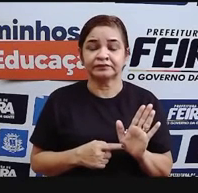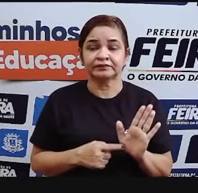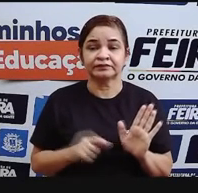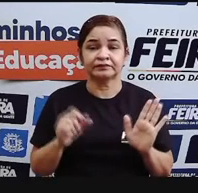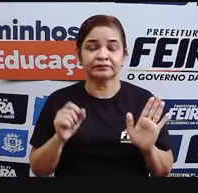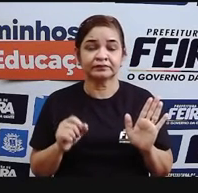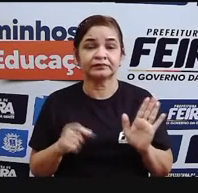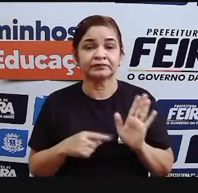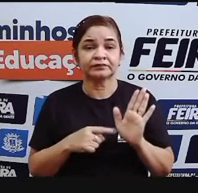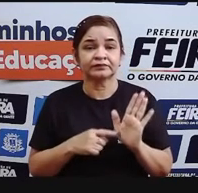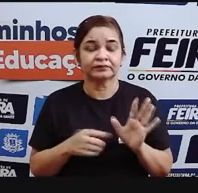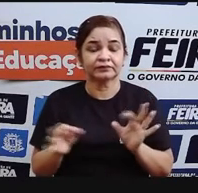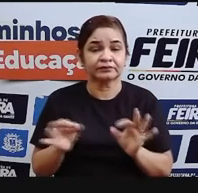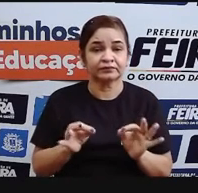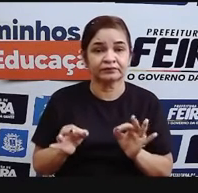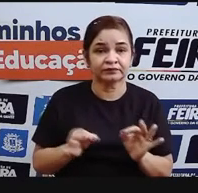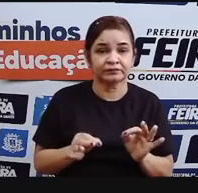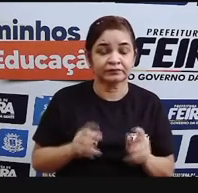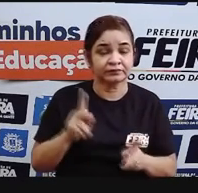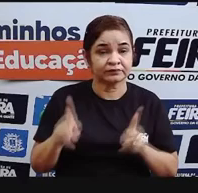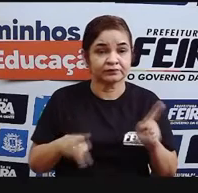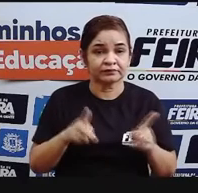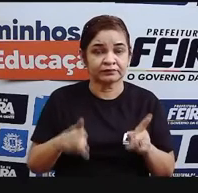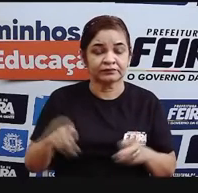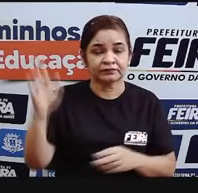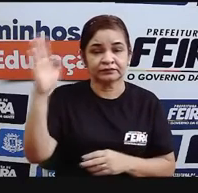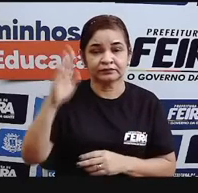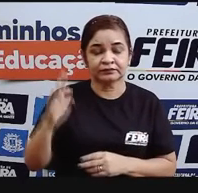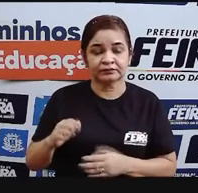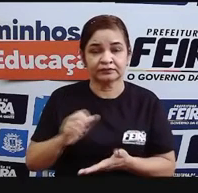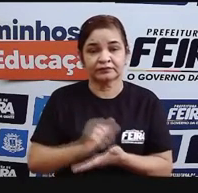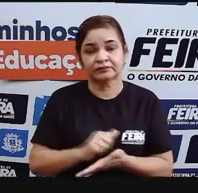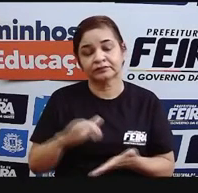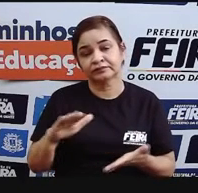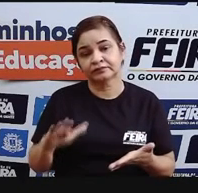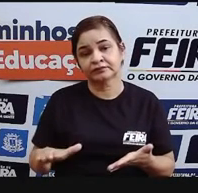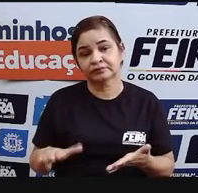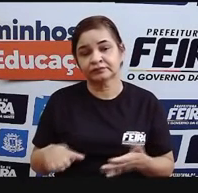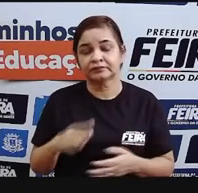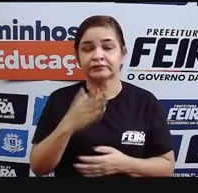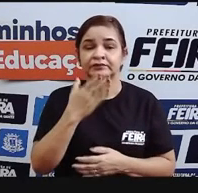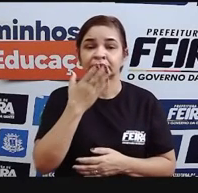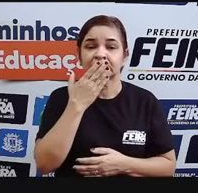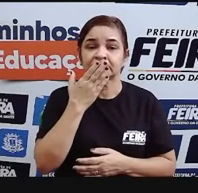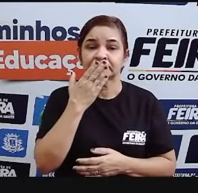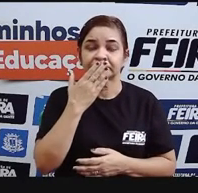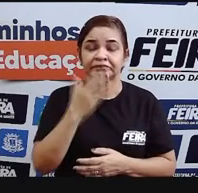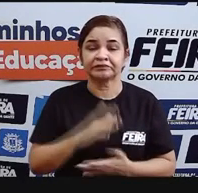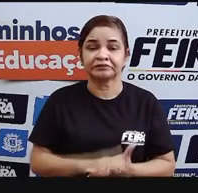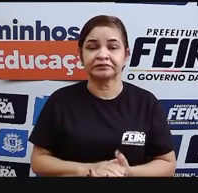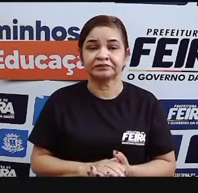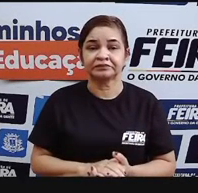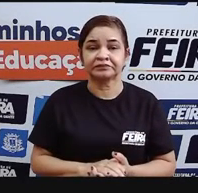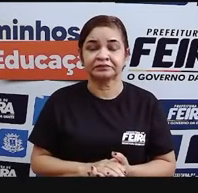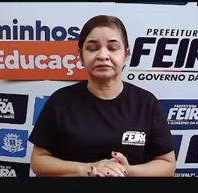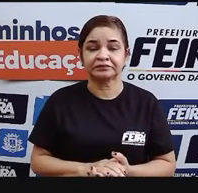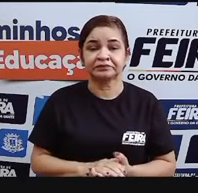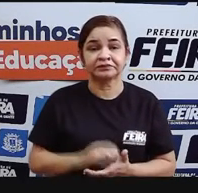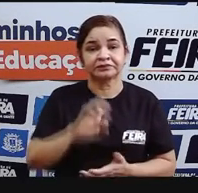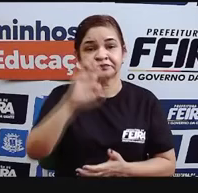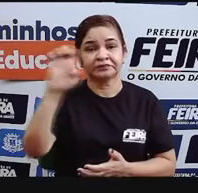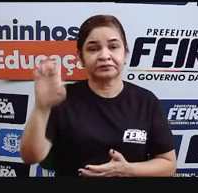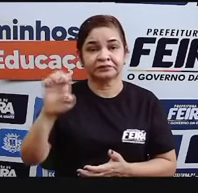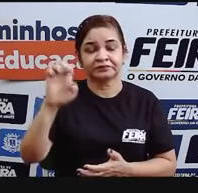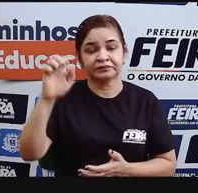a formação do povo brasileiro e as características indígenas, africanas e europeias